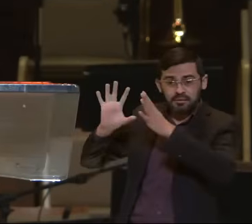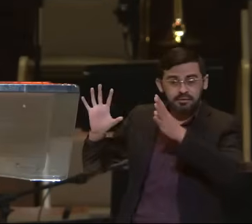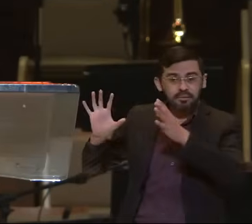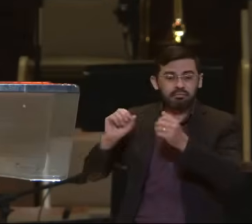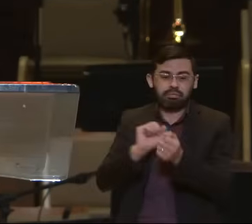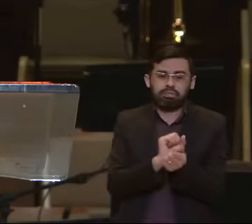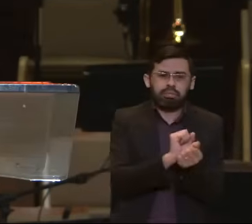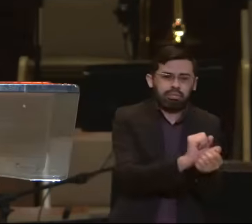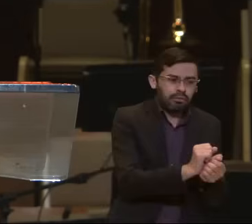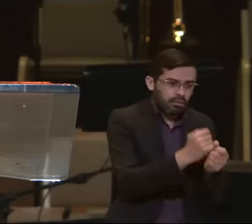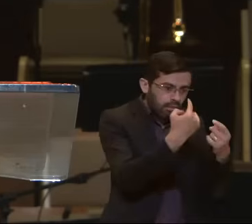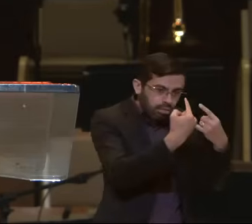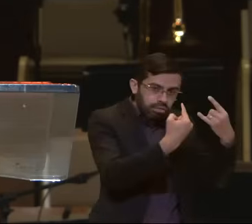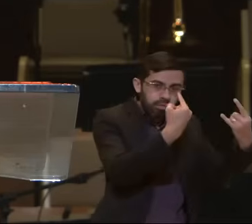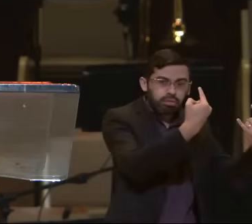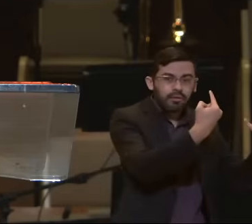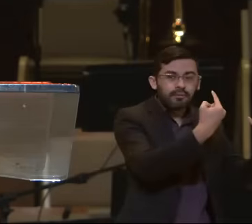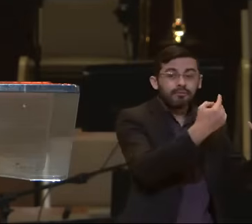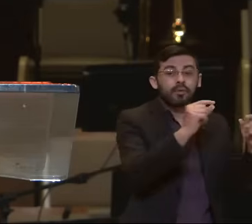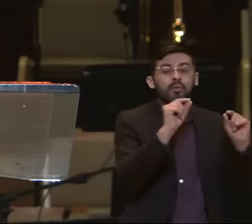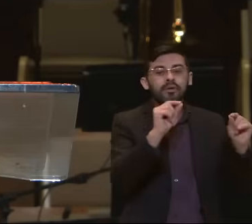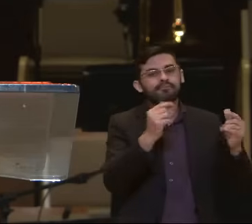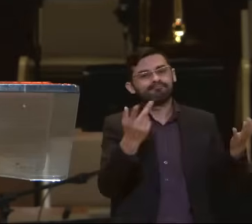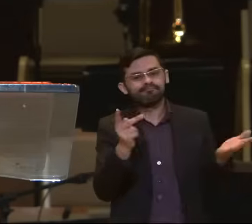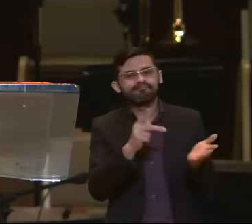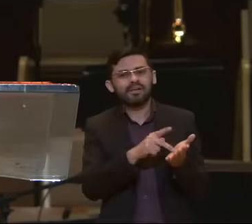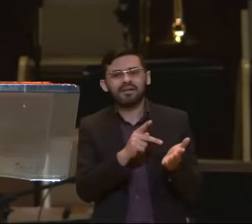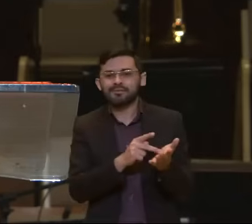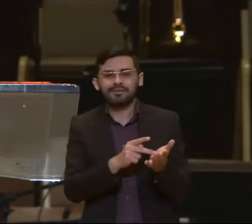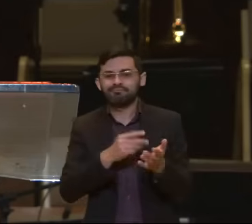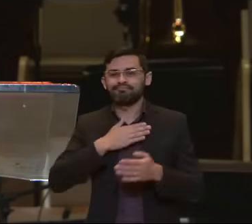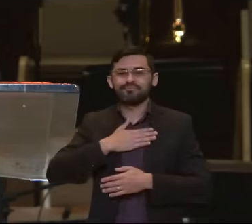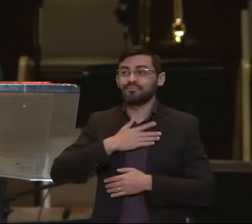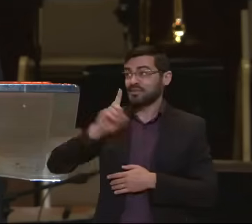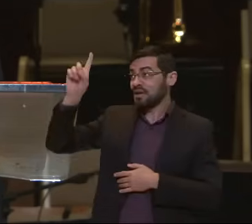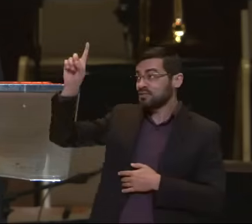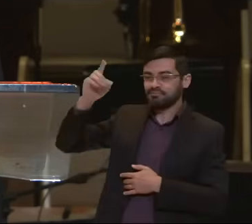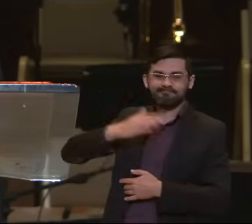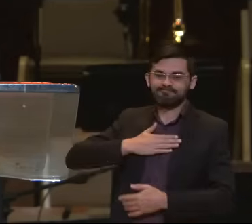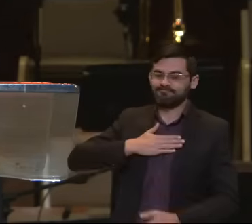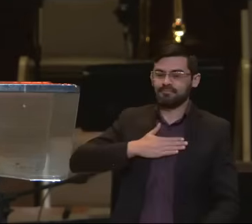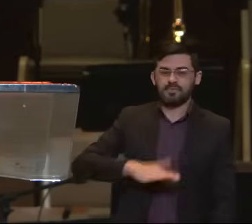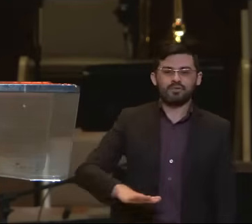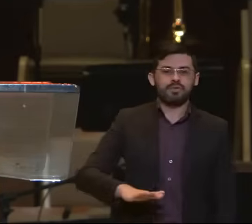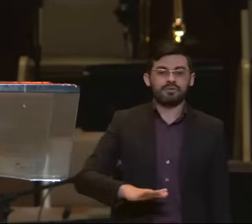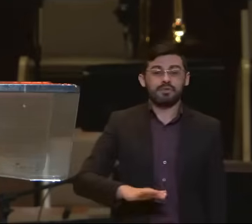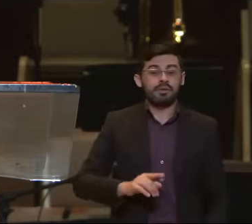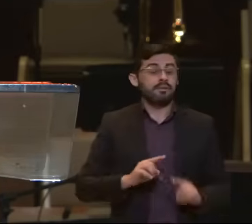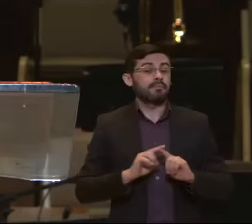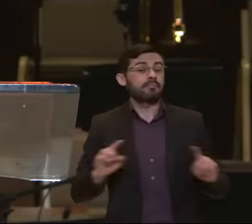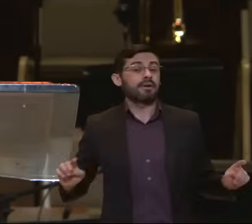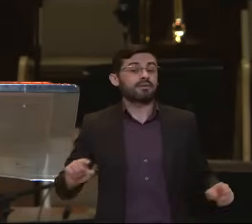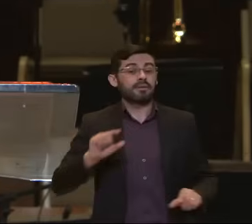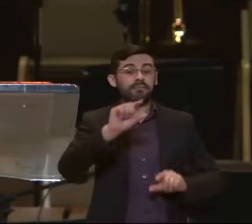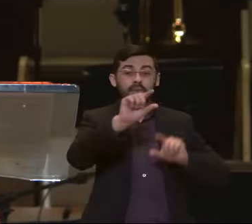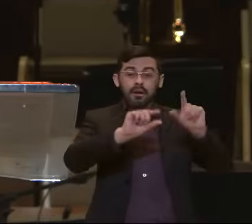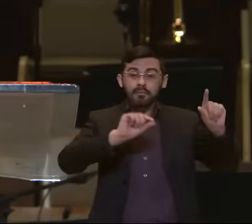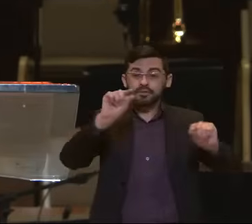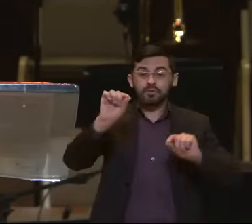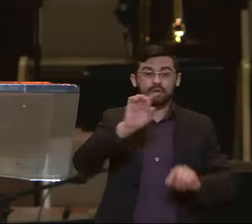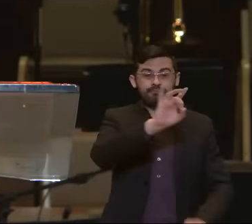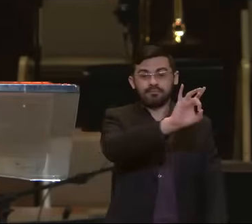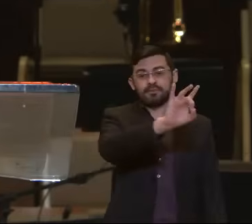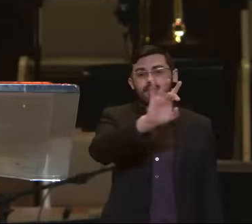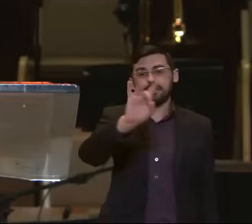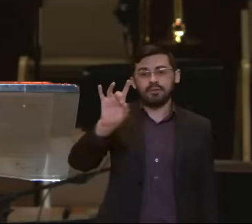escravidão, então nós escolhemos viver de um modo que desagrada ao Senhor. É uma escolha nossa. E